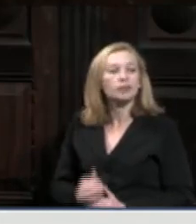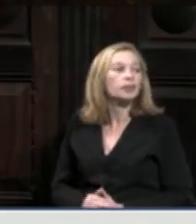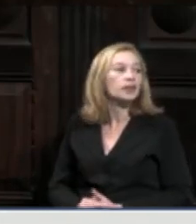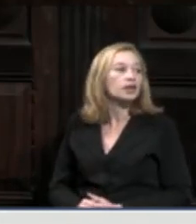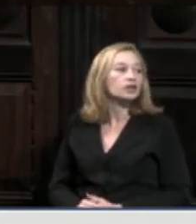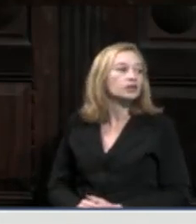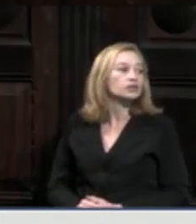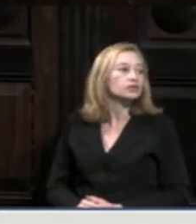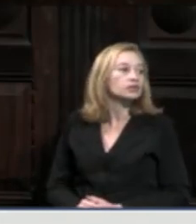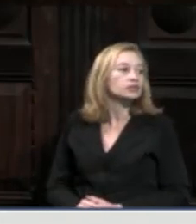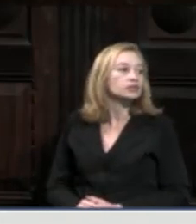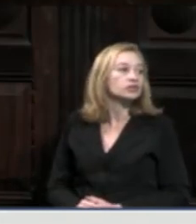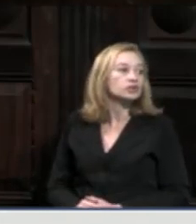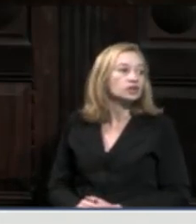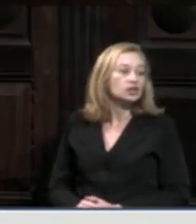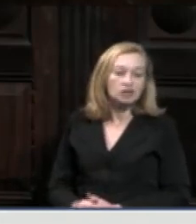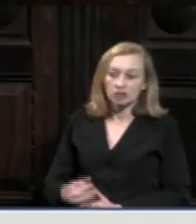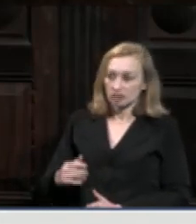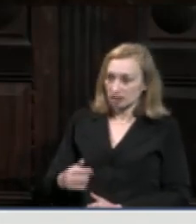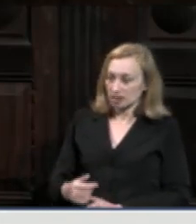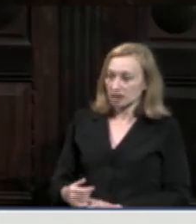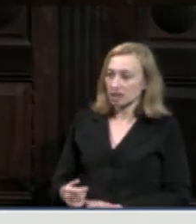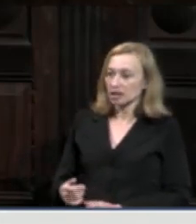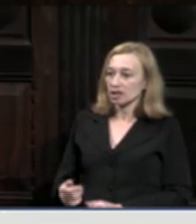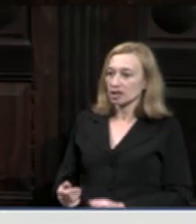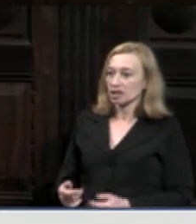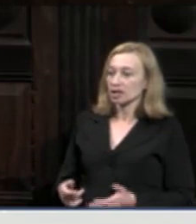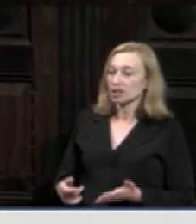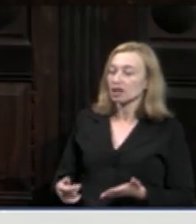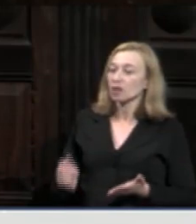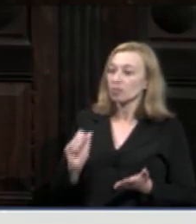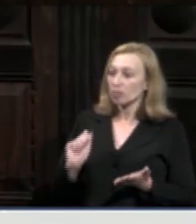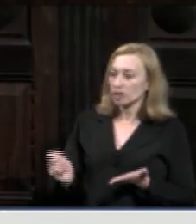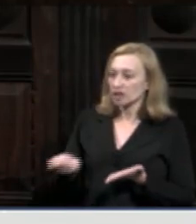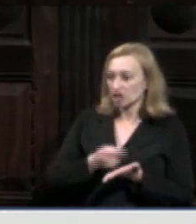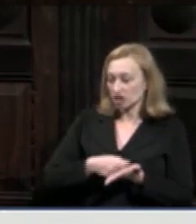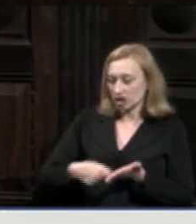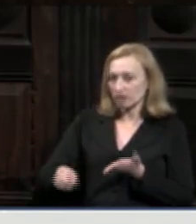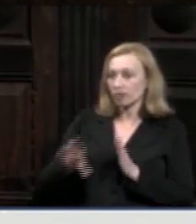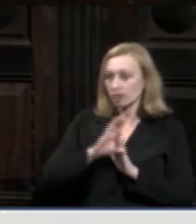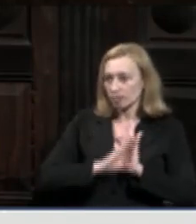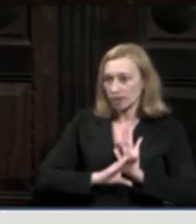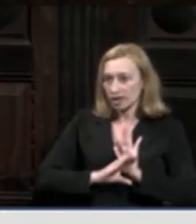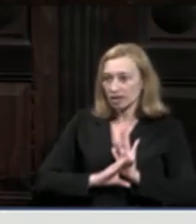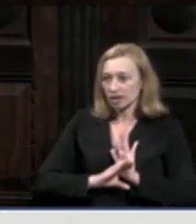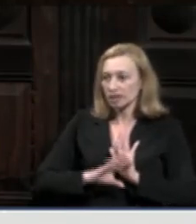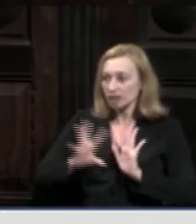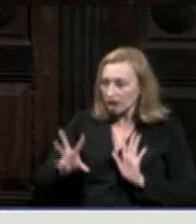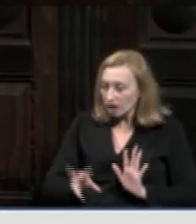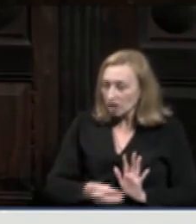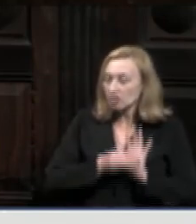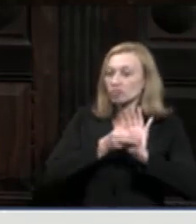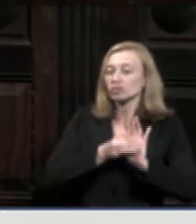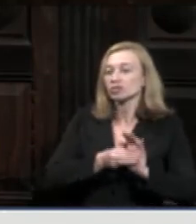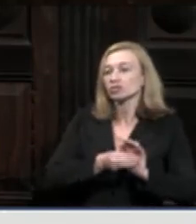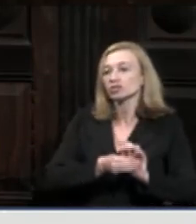de ser autor de uma emenda que está incorporada ao projeto